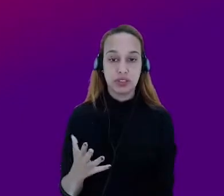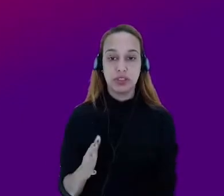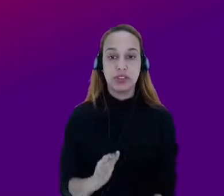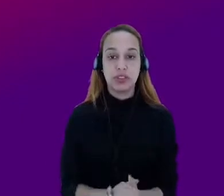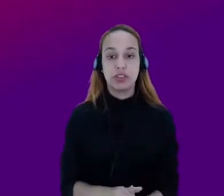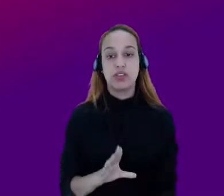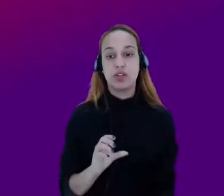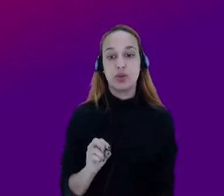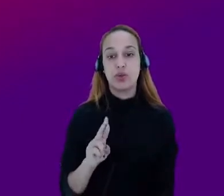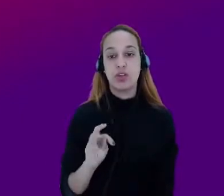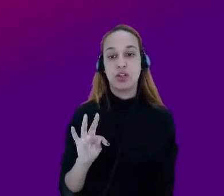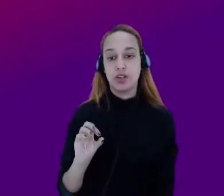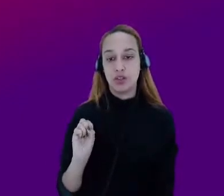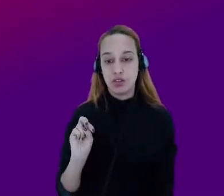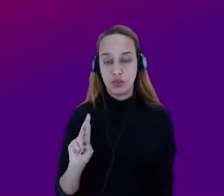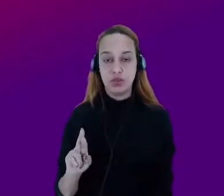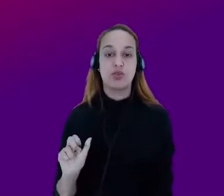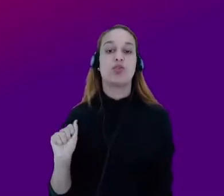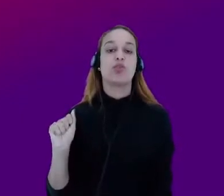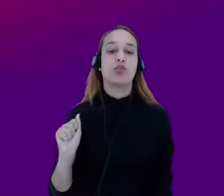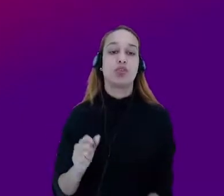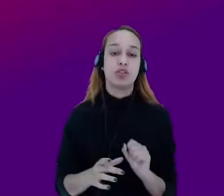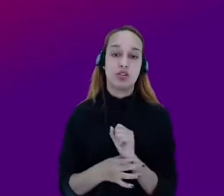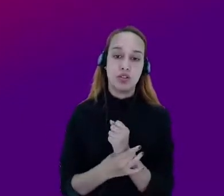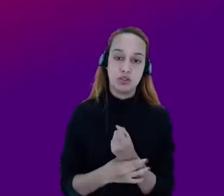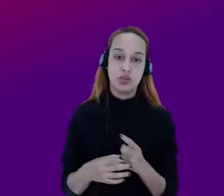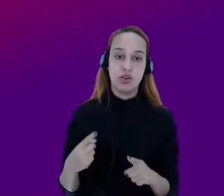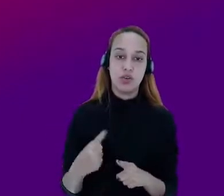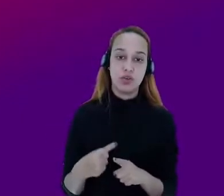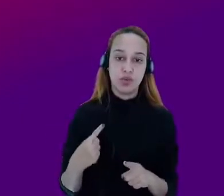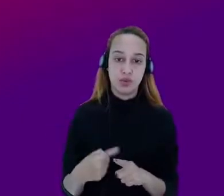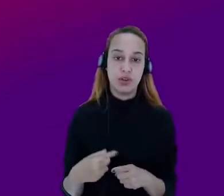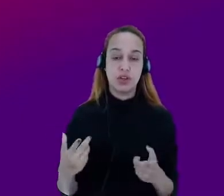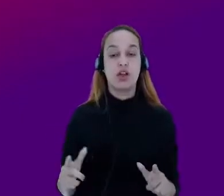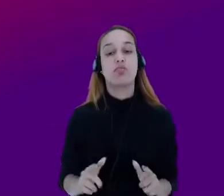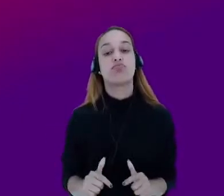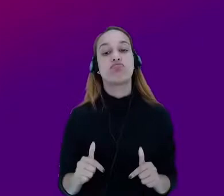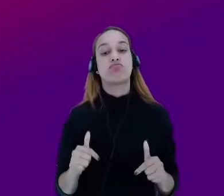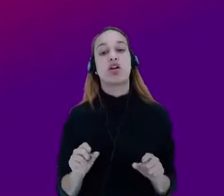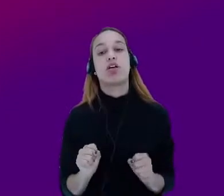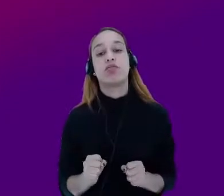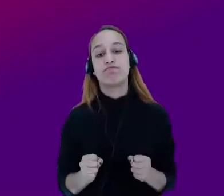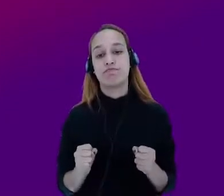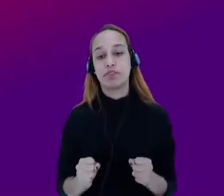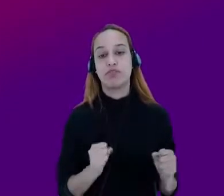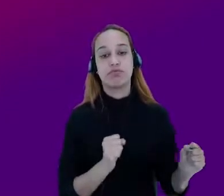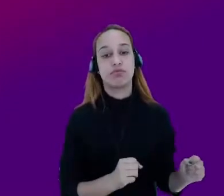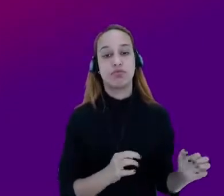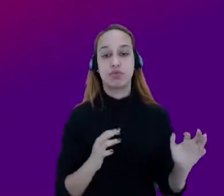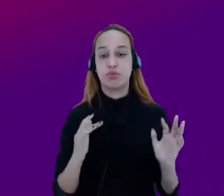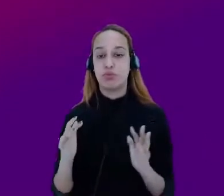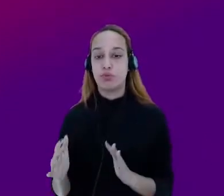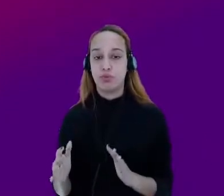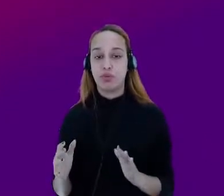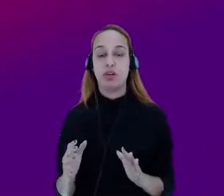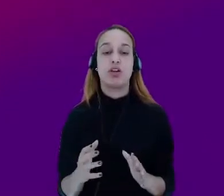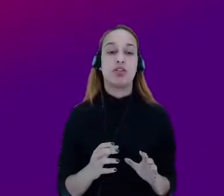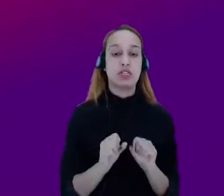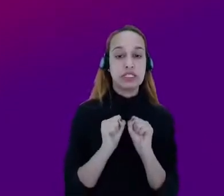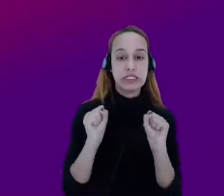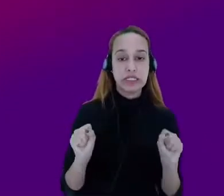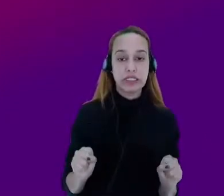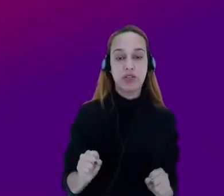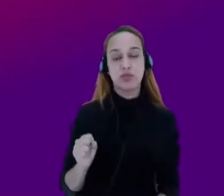corretoras de seguro. Primeiro porque a operação já sobrecarrega todo o funcionamento do ecossistema ali, do dia a dia,